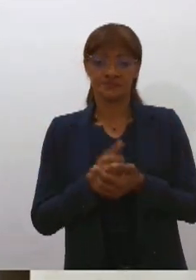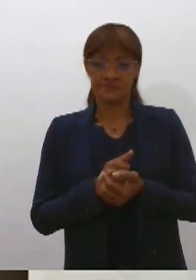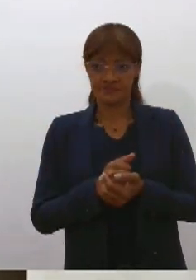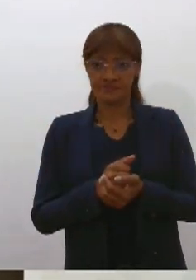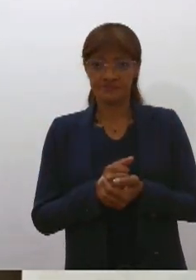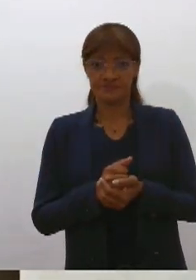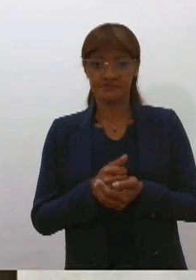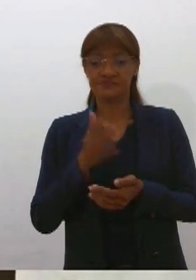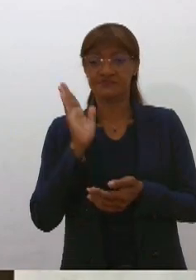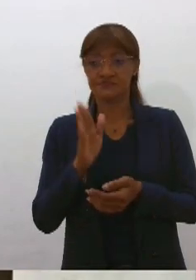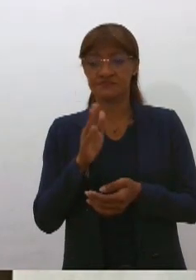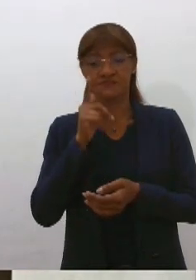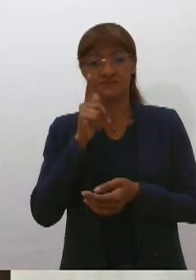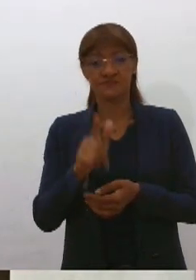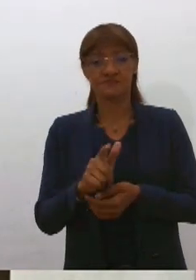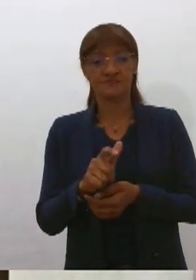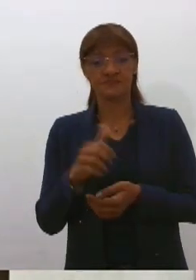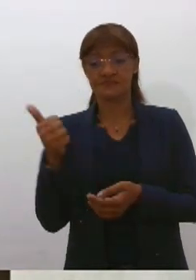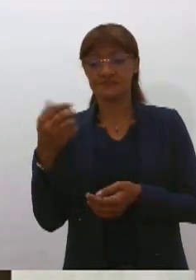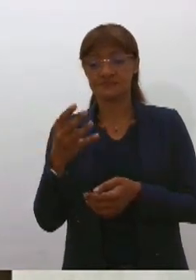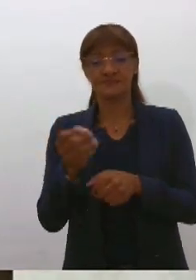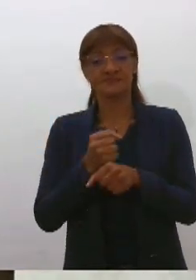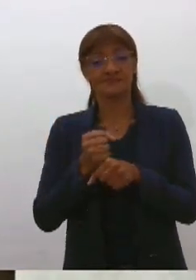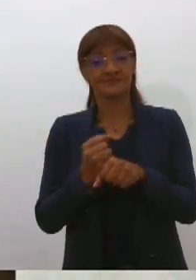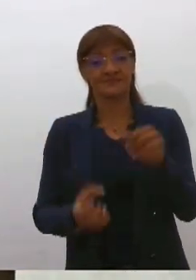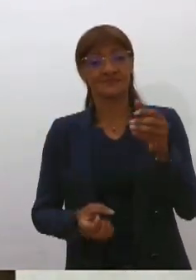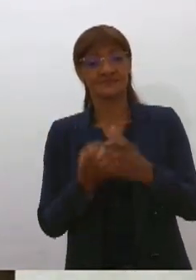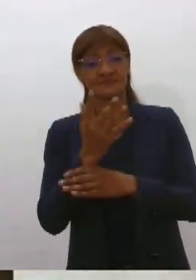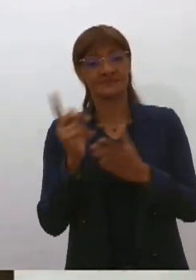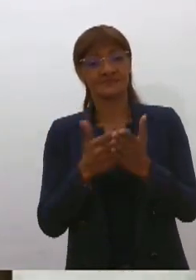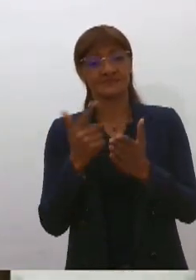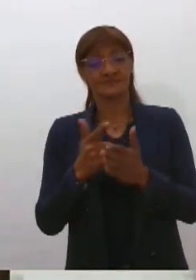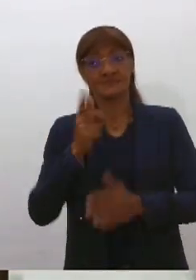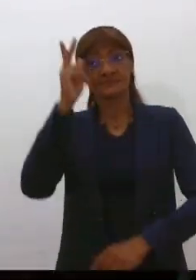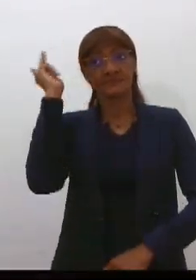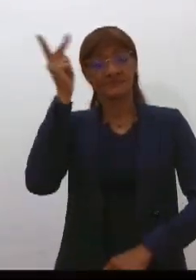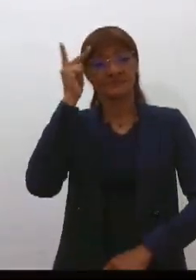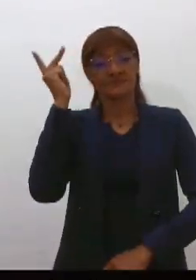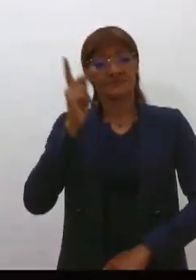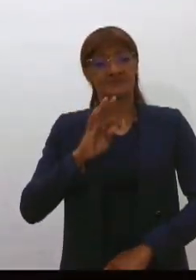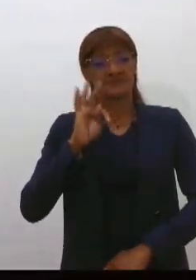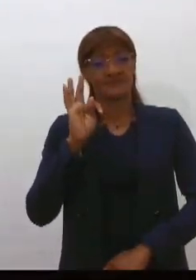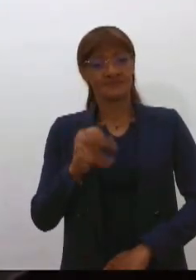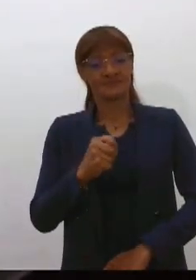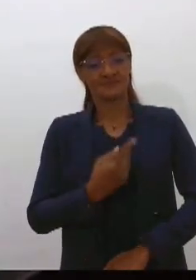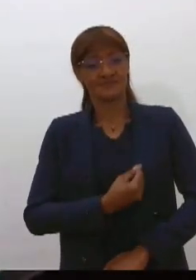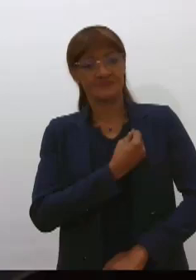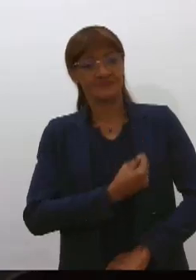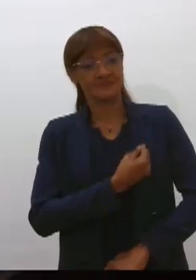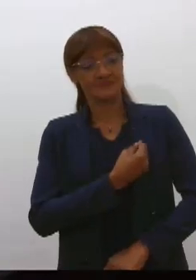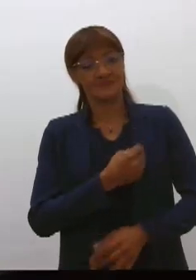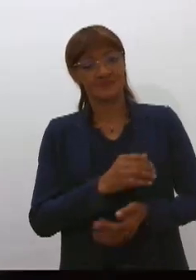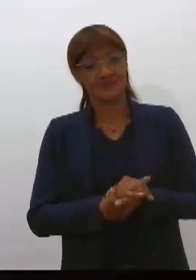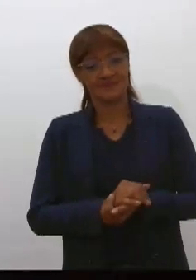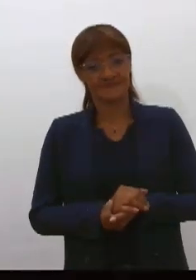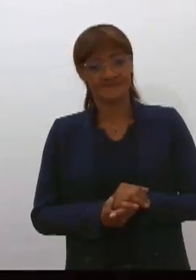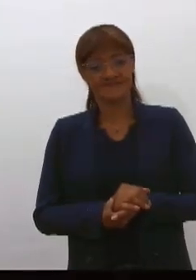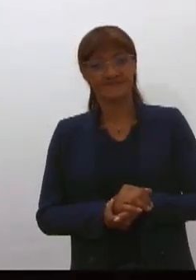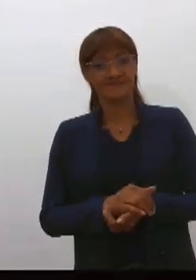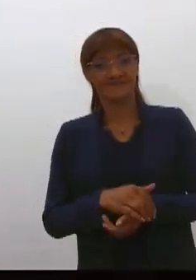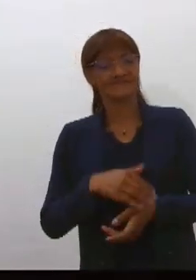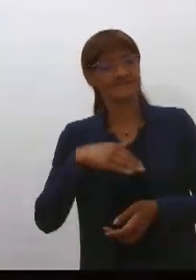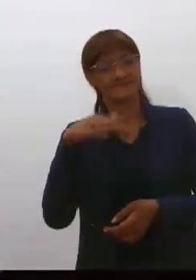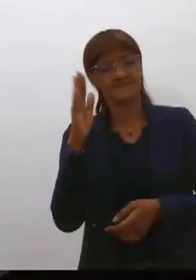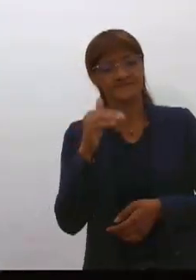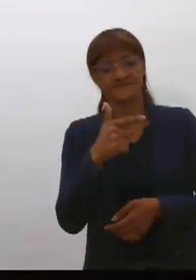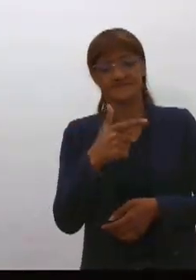me encontro lançando um livro que relata toda a história dessa trajetória. Entre as mais de 200 páginas